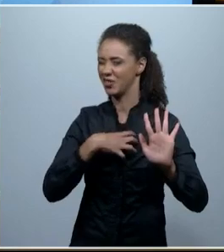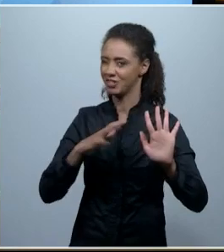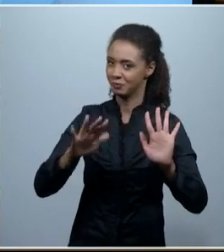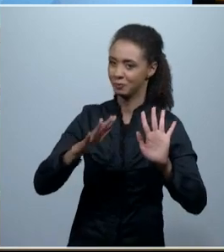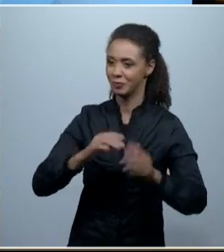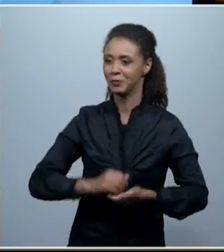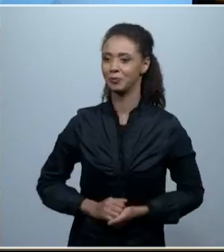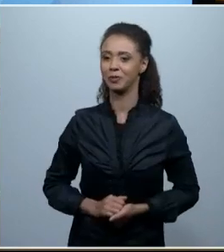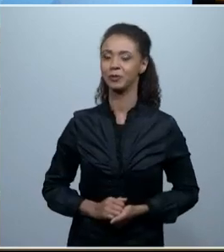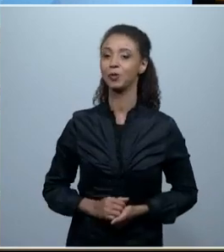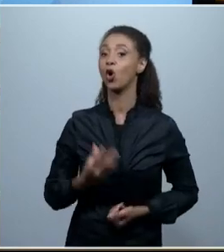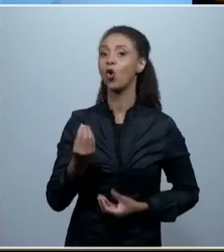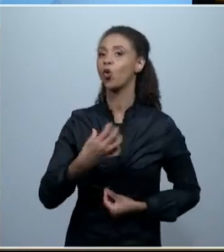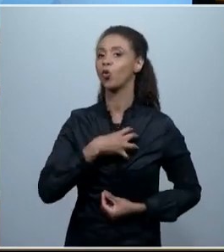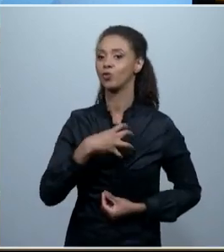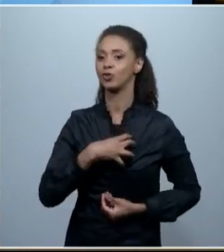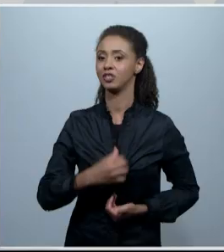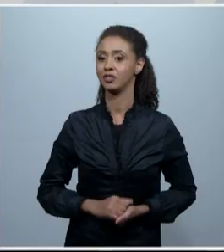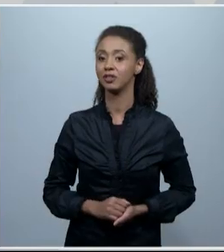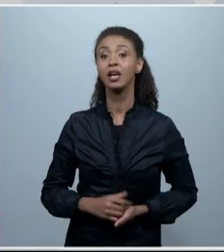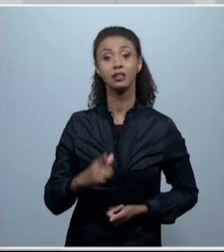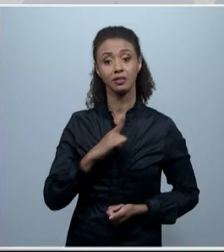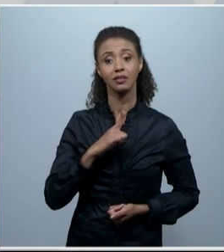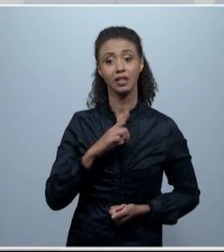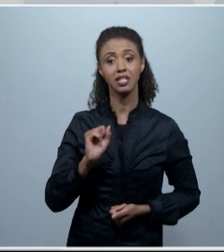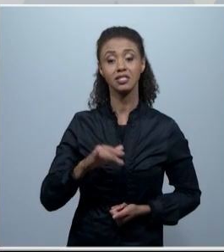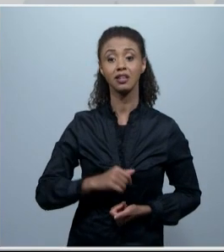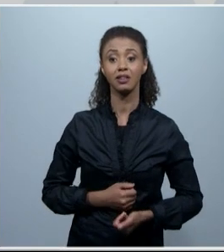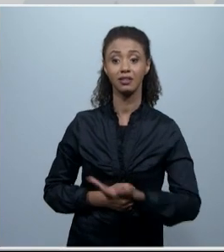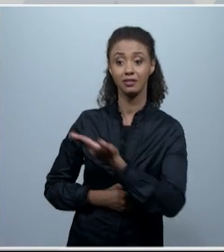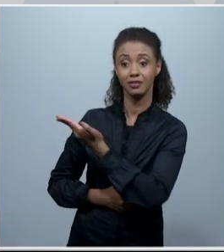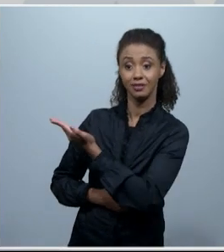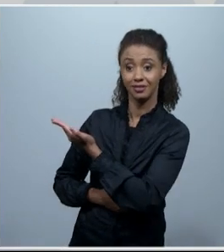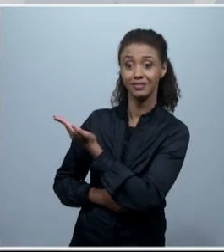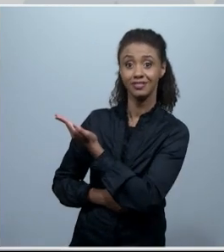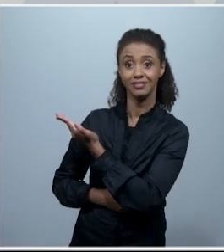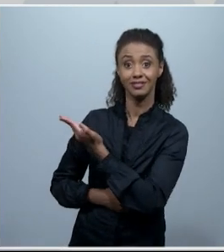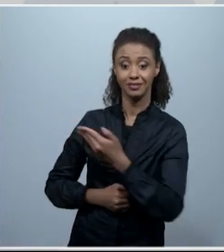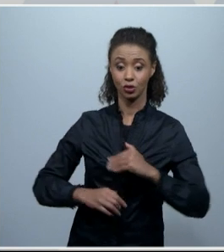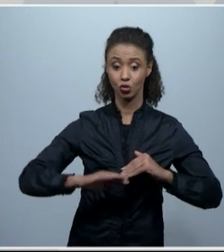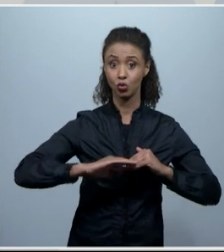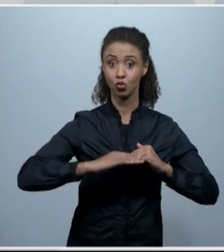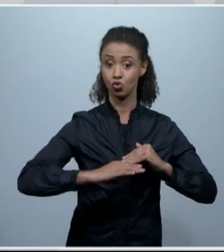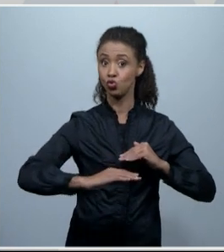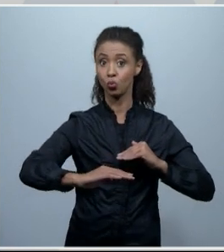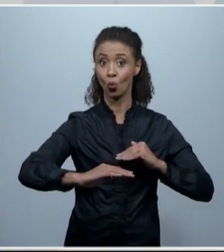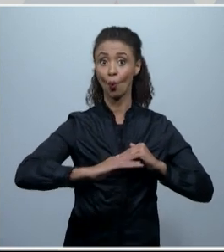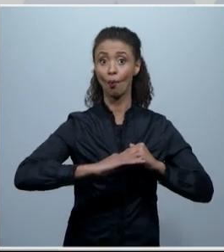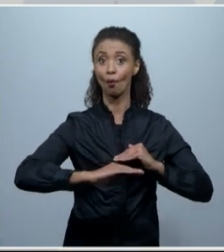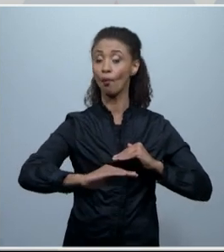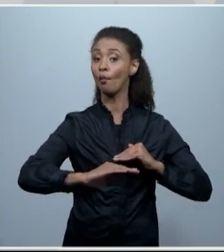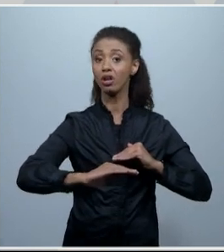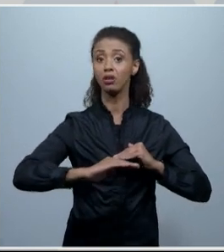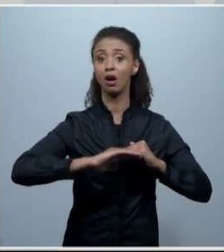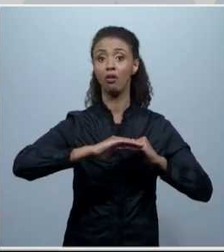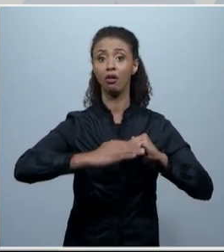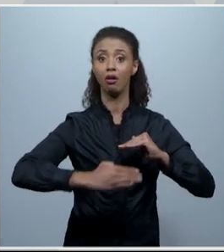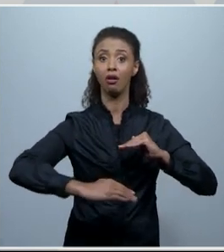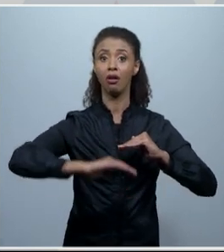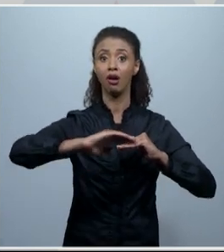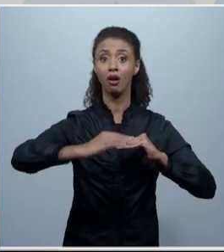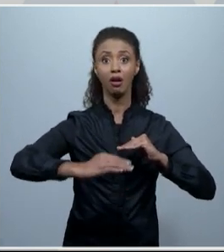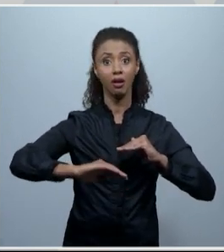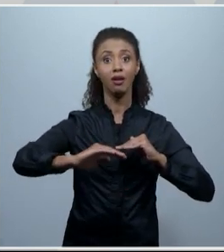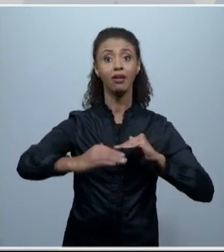pra vocês esse formato vocês vão ver que tem um certo jeito de fazer uma pista que é bem